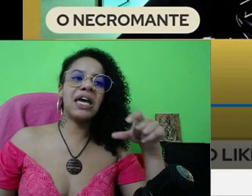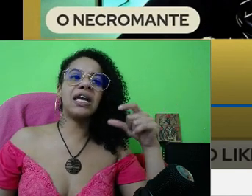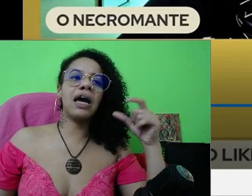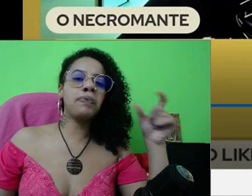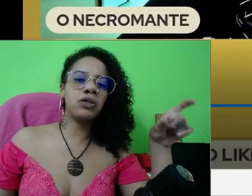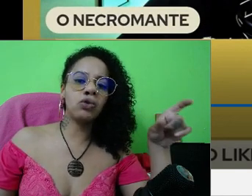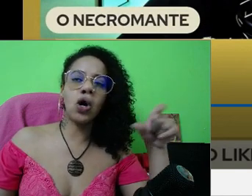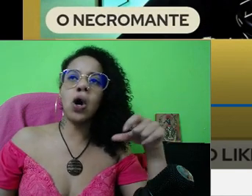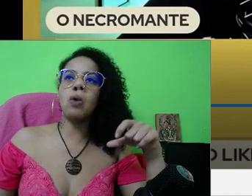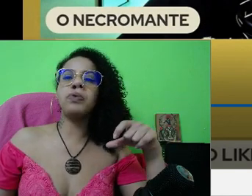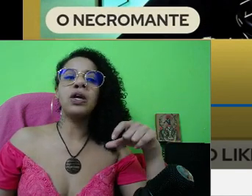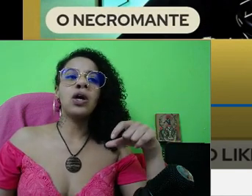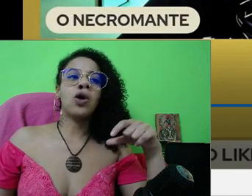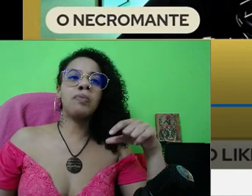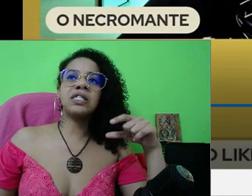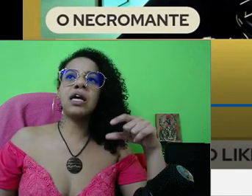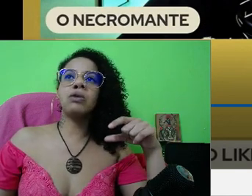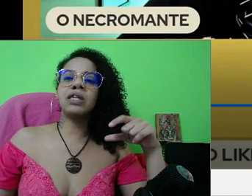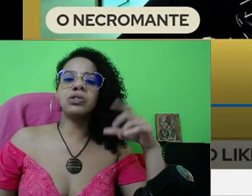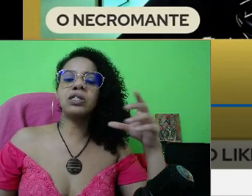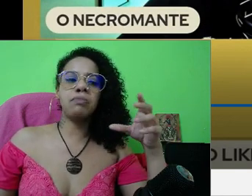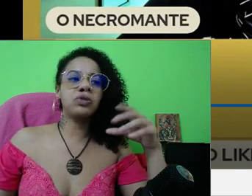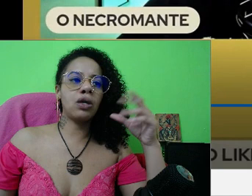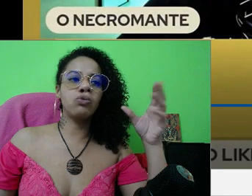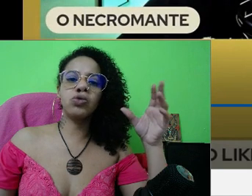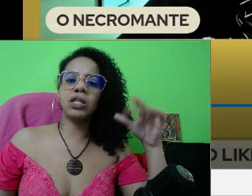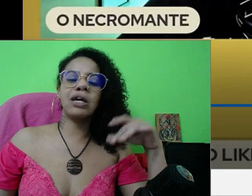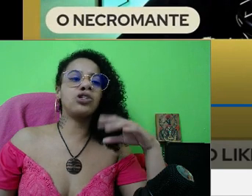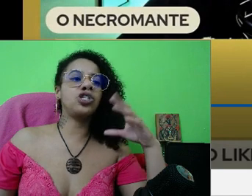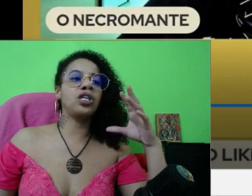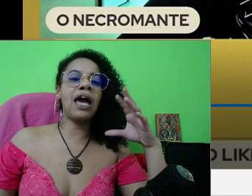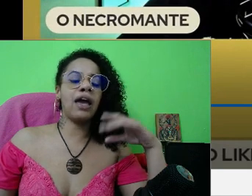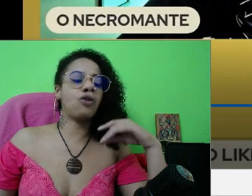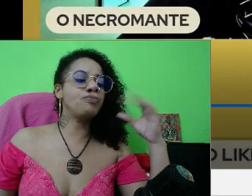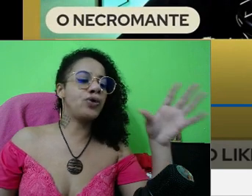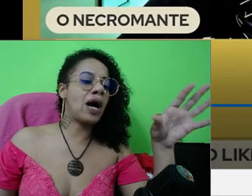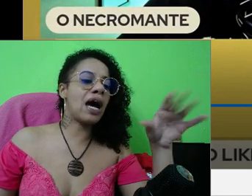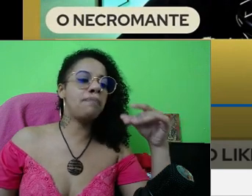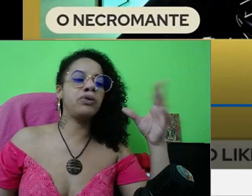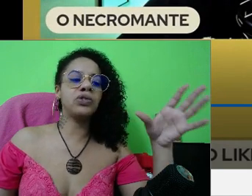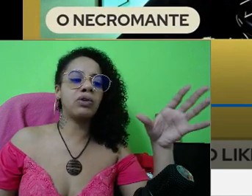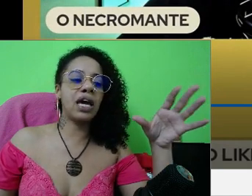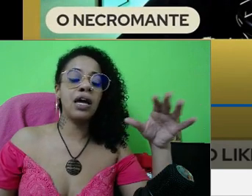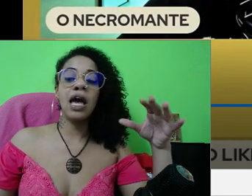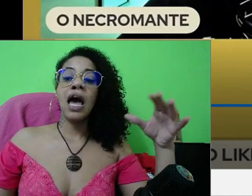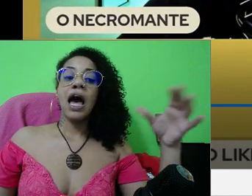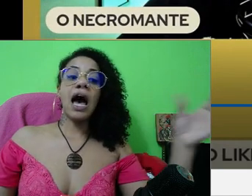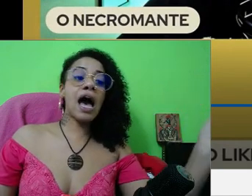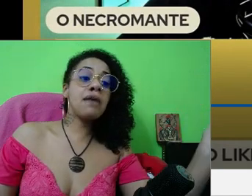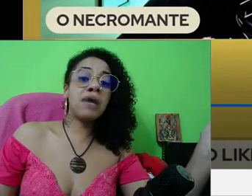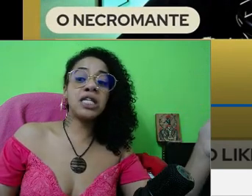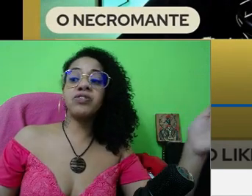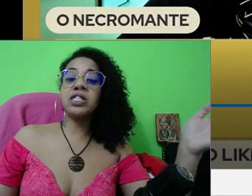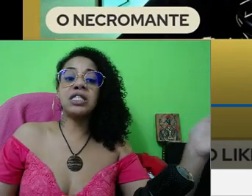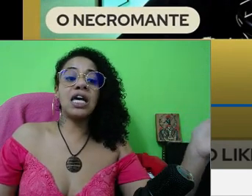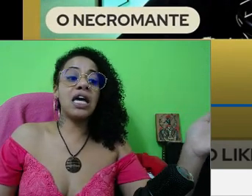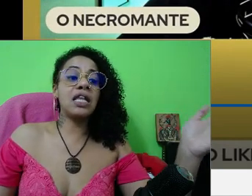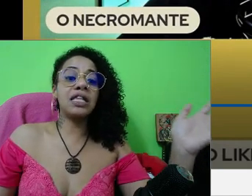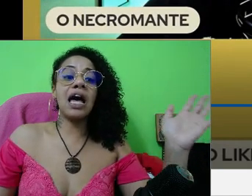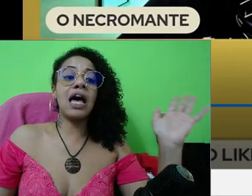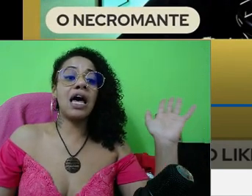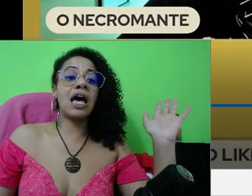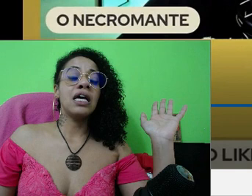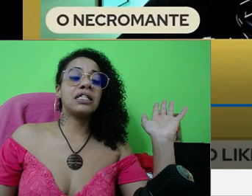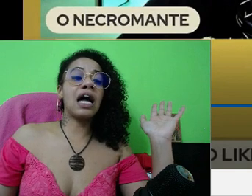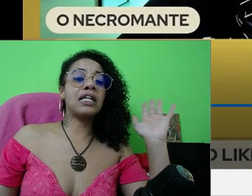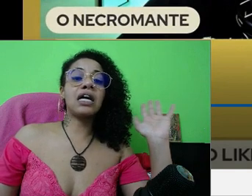do perceber na época do golpe Comecei a usar os termos que eu uso até hoje é como no Hype não sei o quê ai mas você